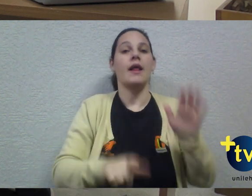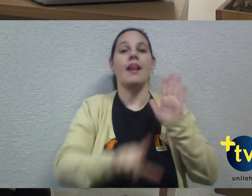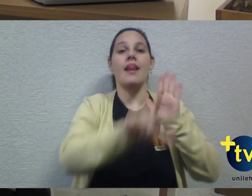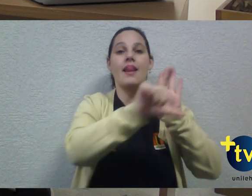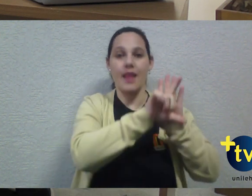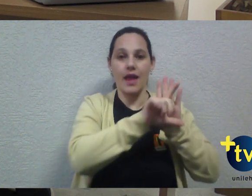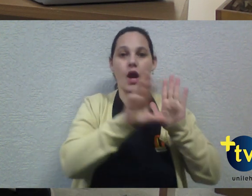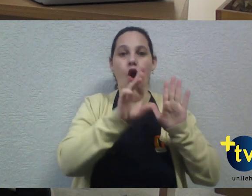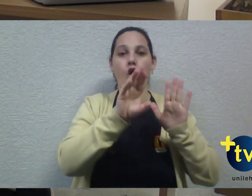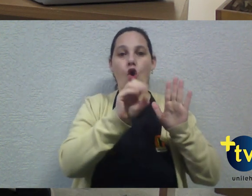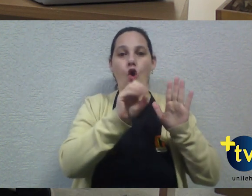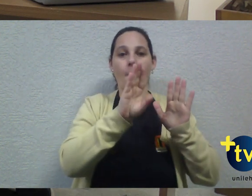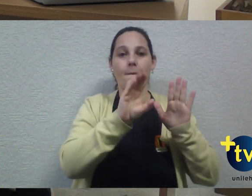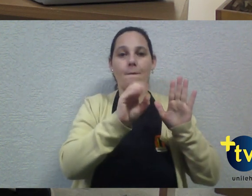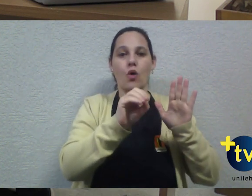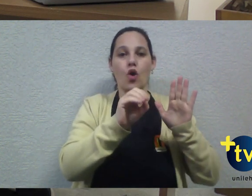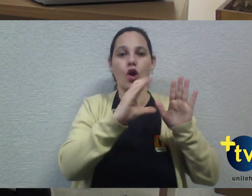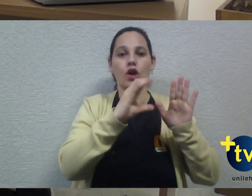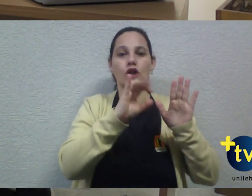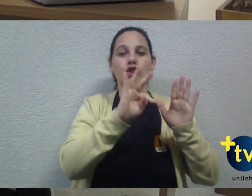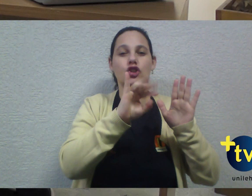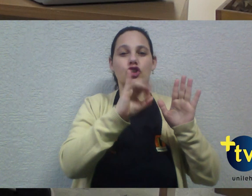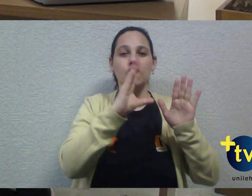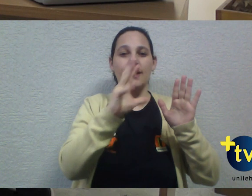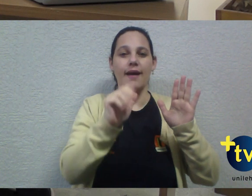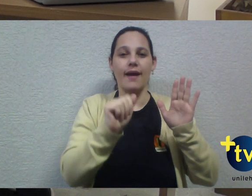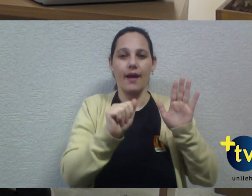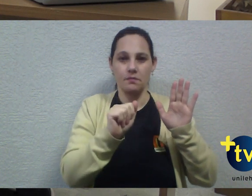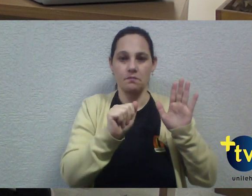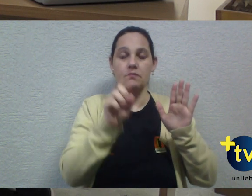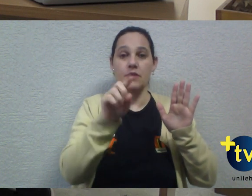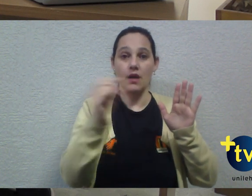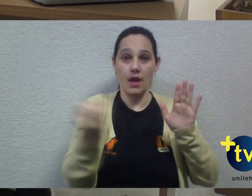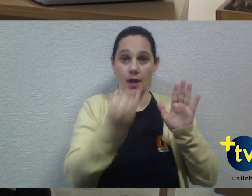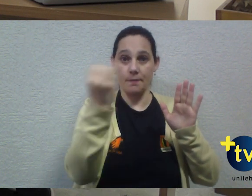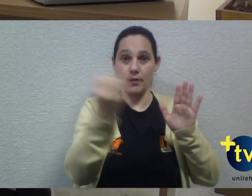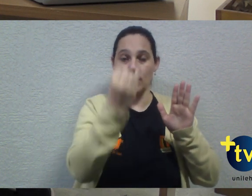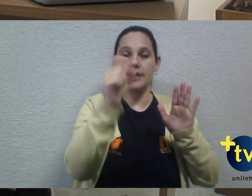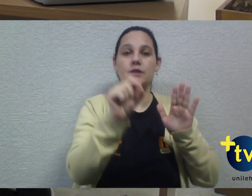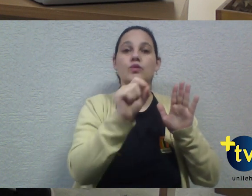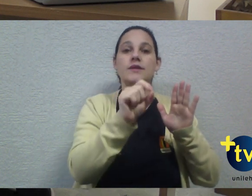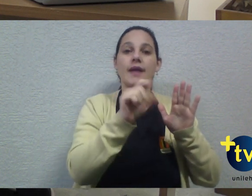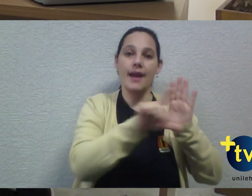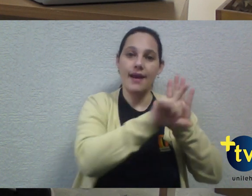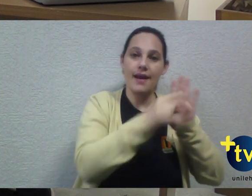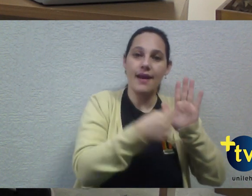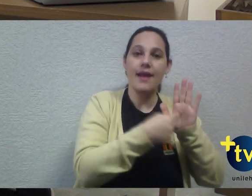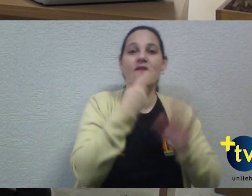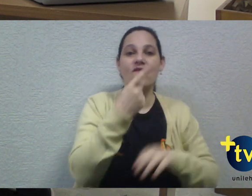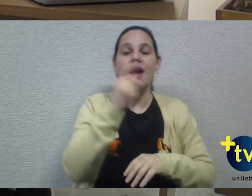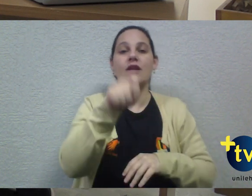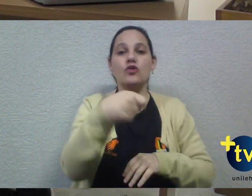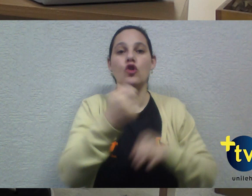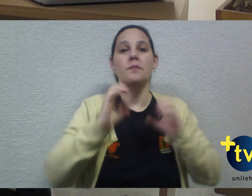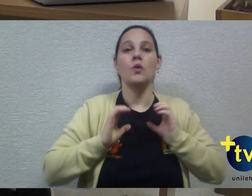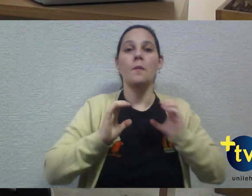as leis da robótica, e que as leis da robótica foram criadas para justamente reforçar essa responsabilidade do comportamento dos